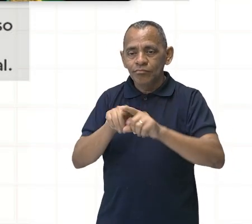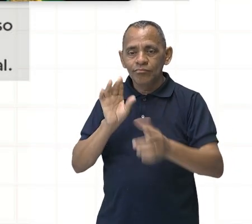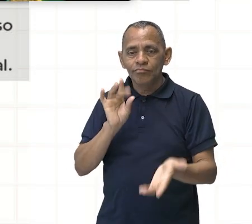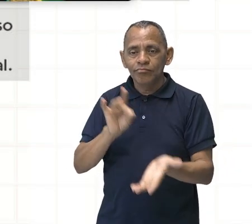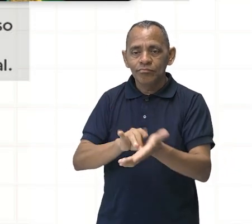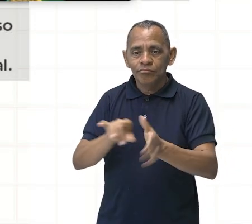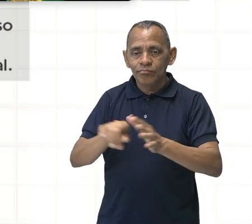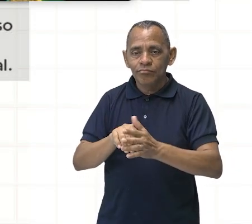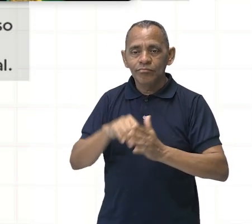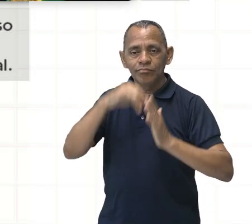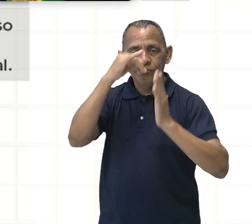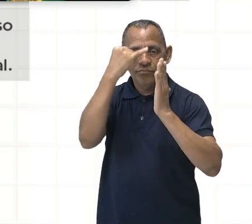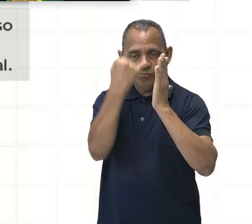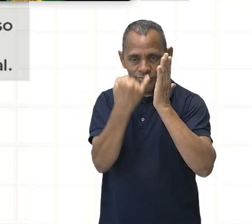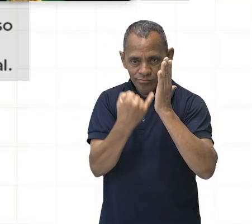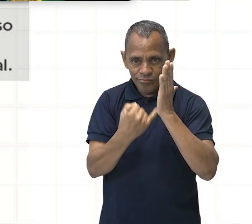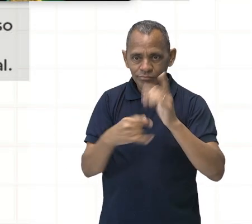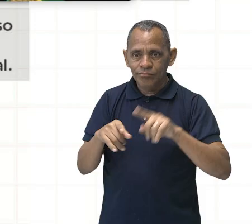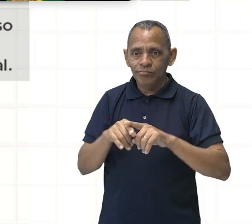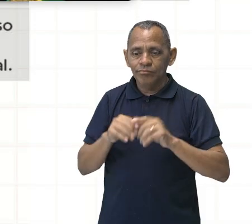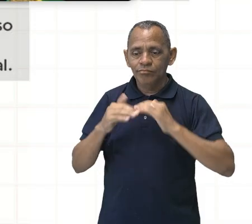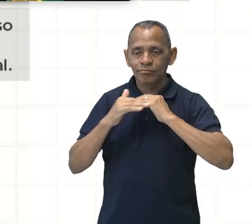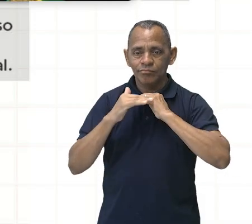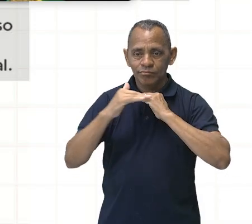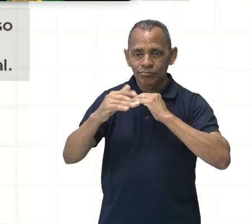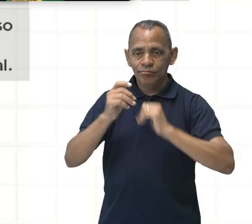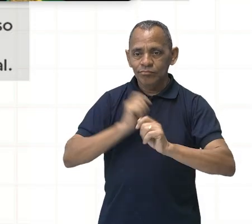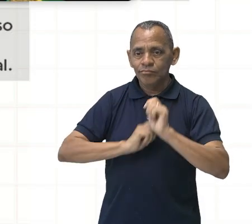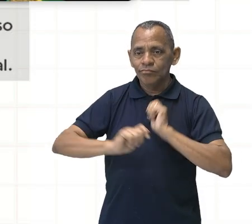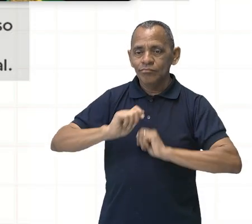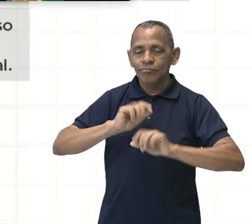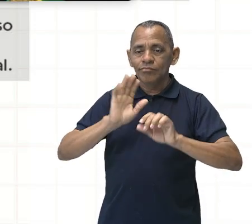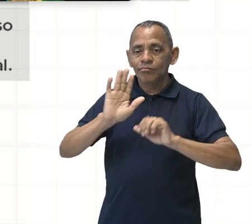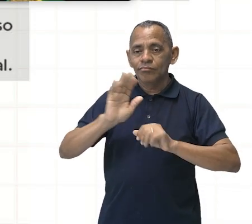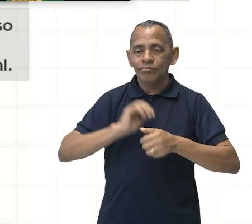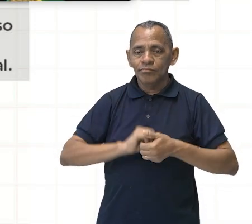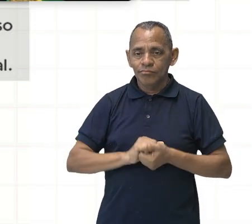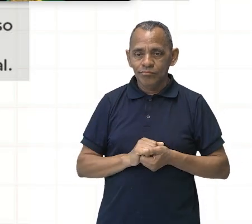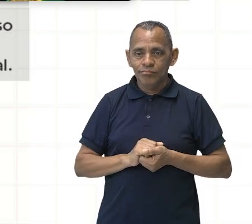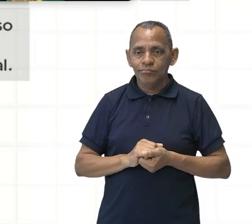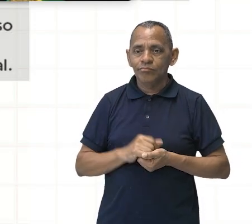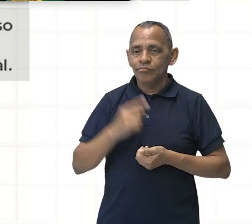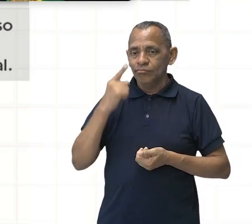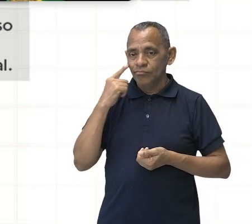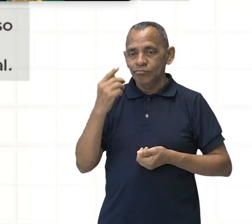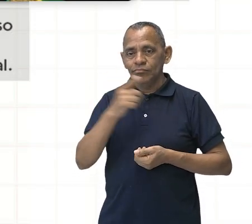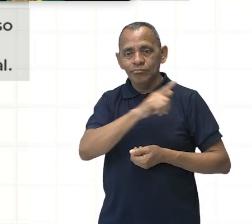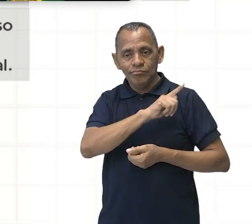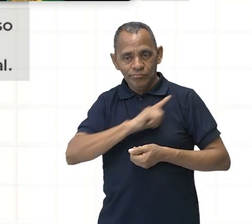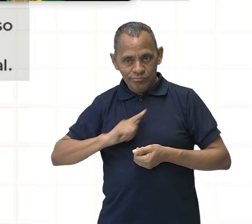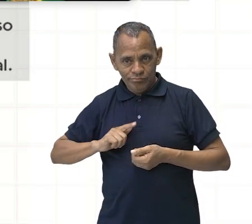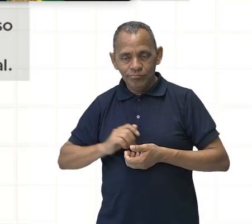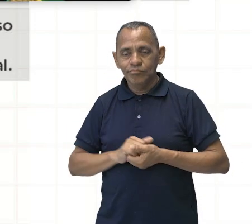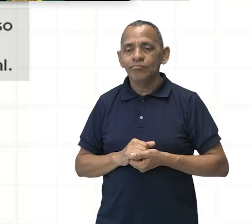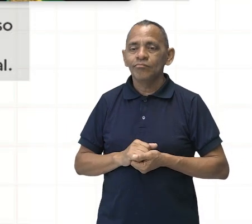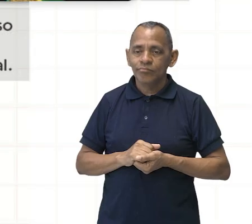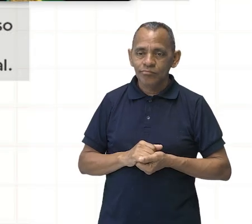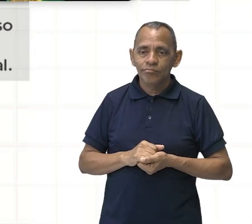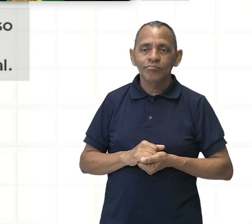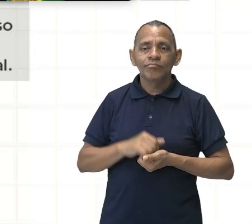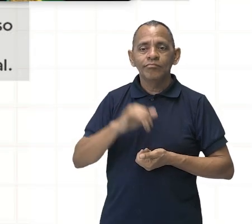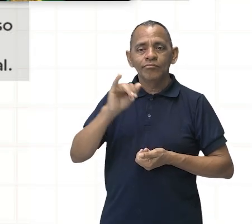a inflação e estabilizando a economia. Então, olha só, o governo de Itamar Franco conseguiu